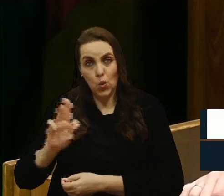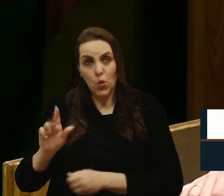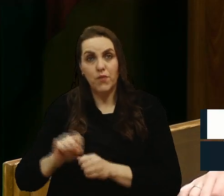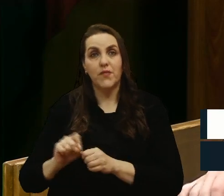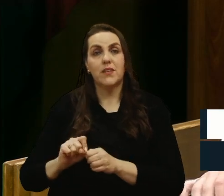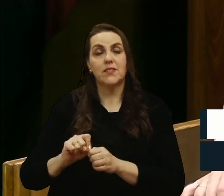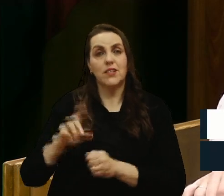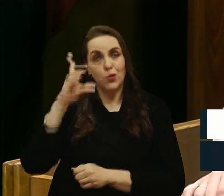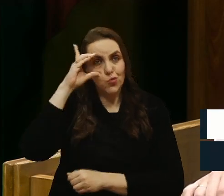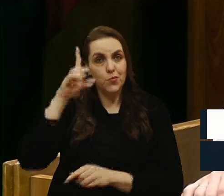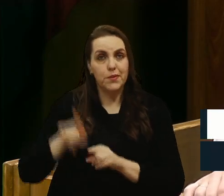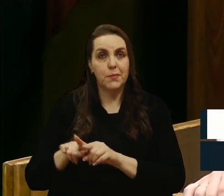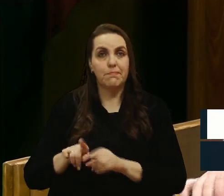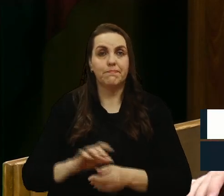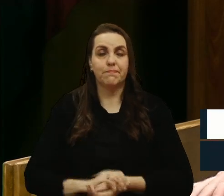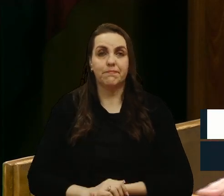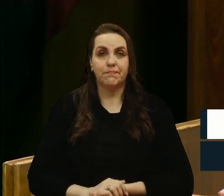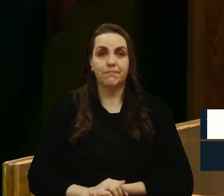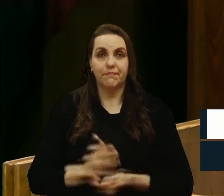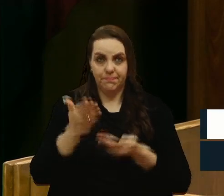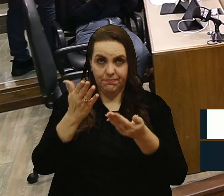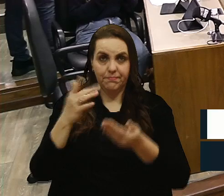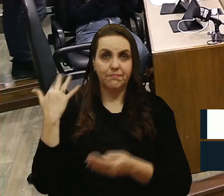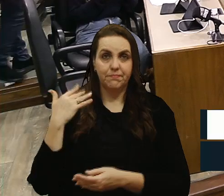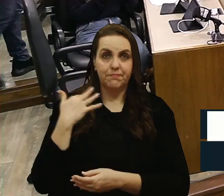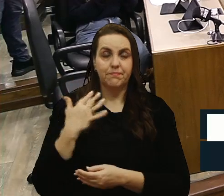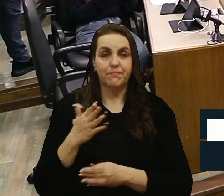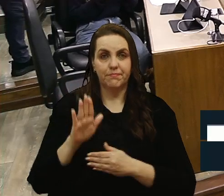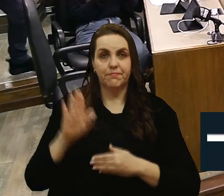Dilma Rousseff fez. Vereador Andressa, tenha a bondade de ser à parte.